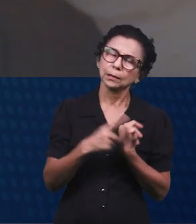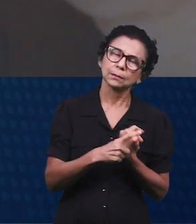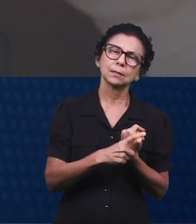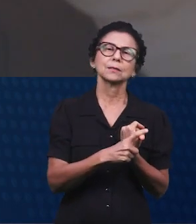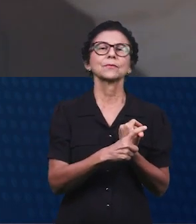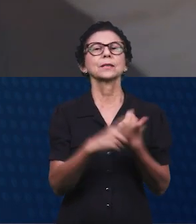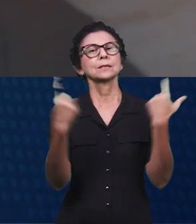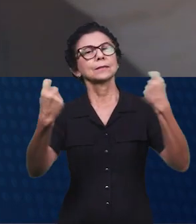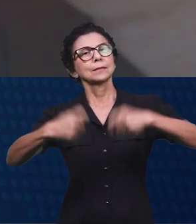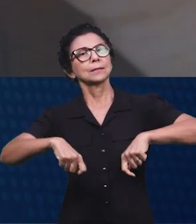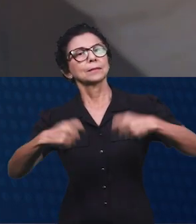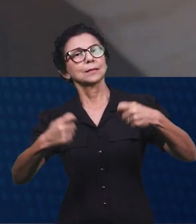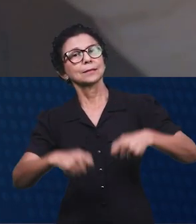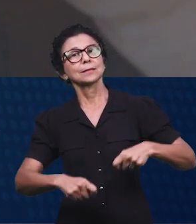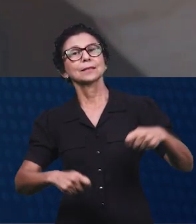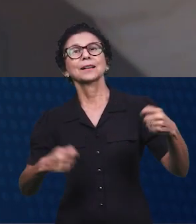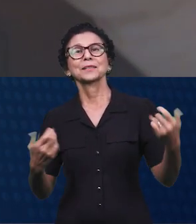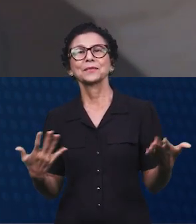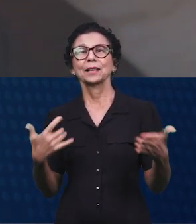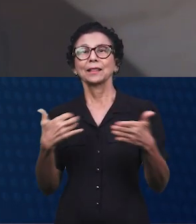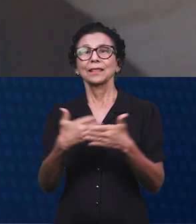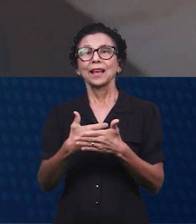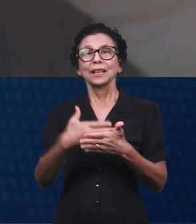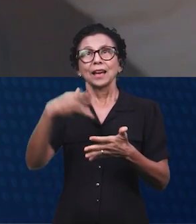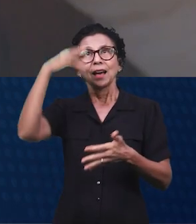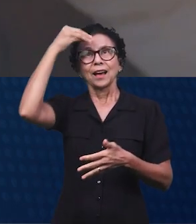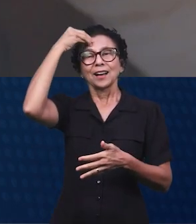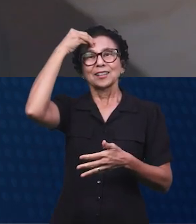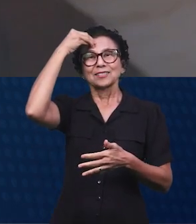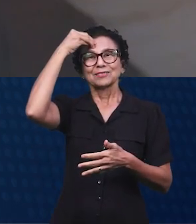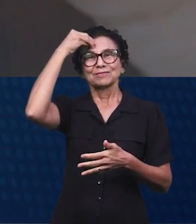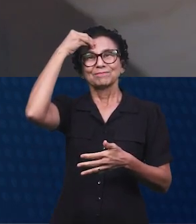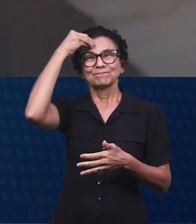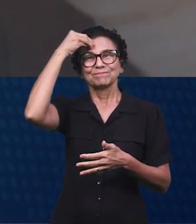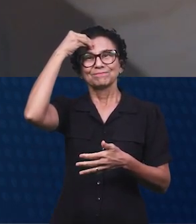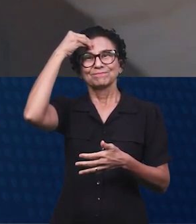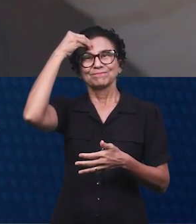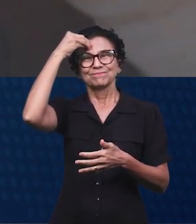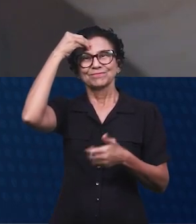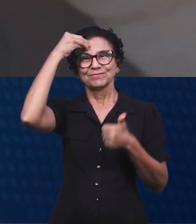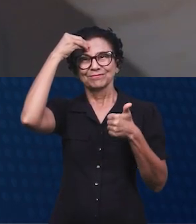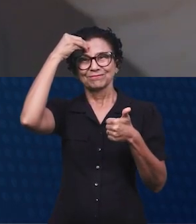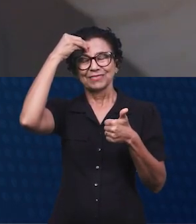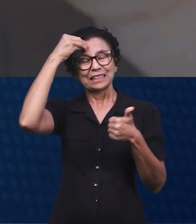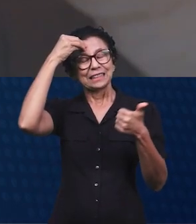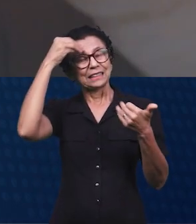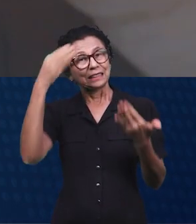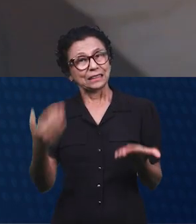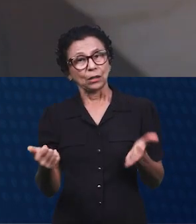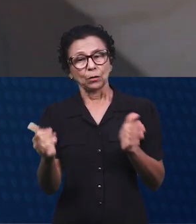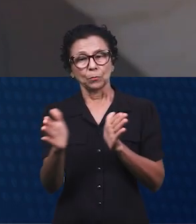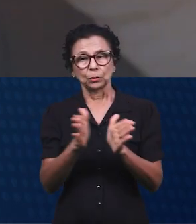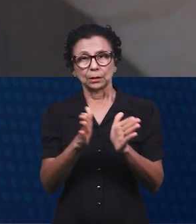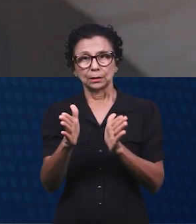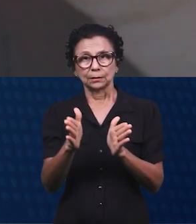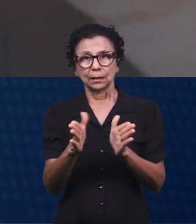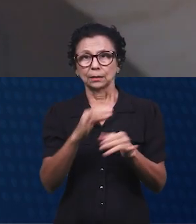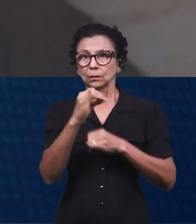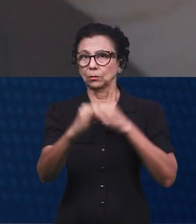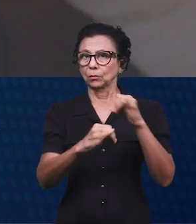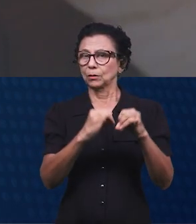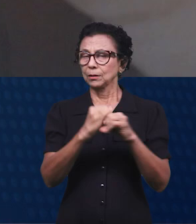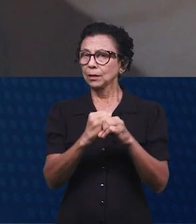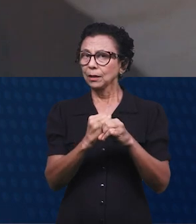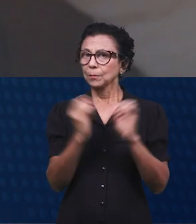é necessário, até que o tema fique compreendido, tá bom? Isso só a modalidade online que permite você